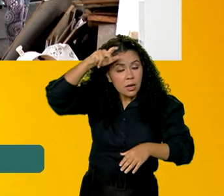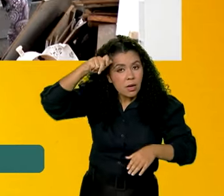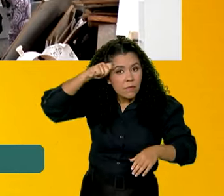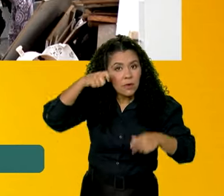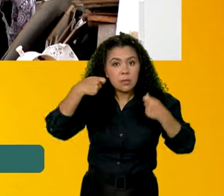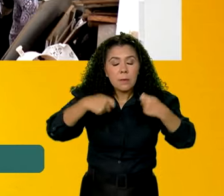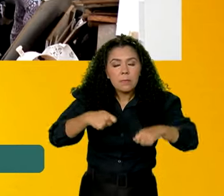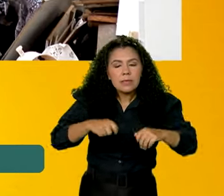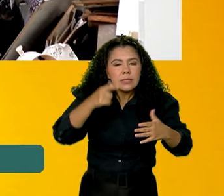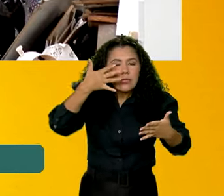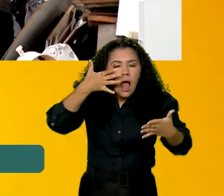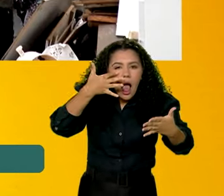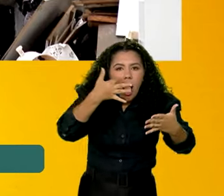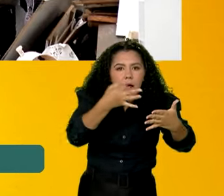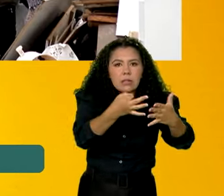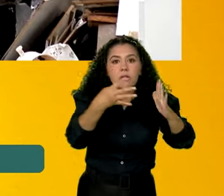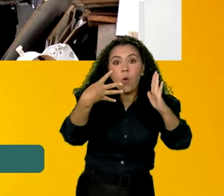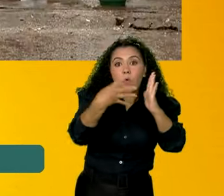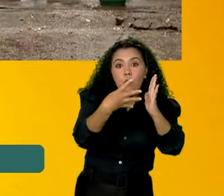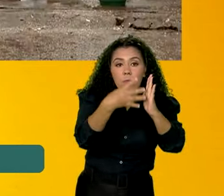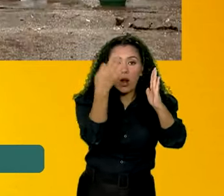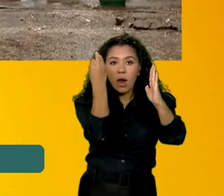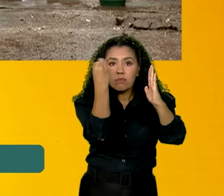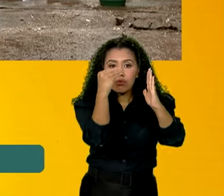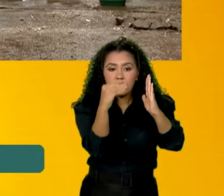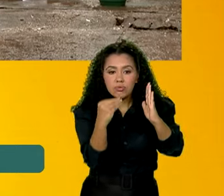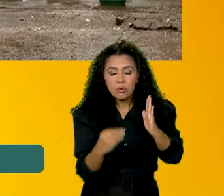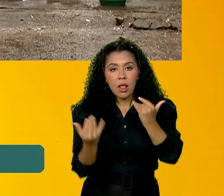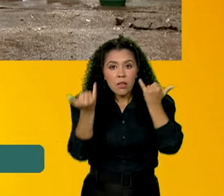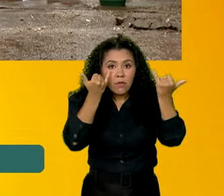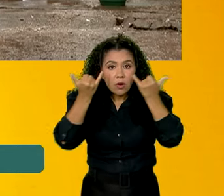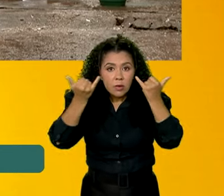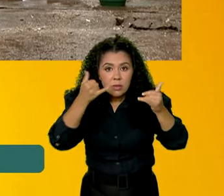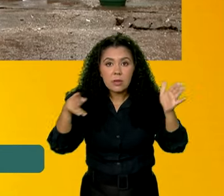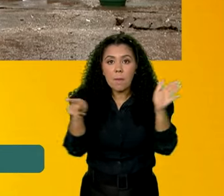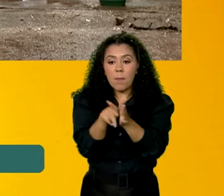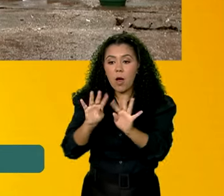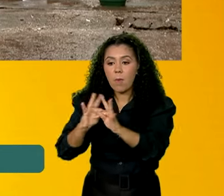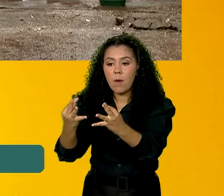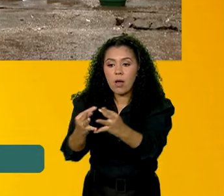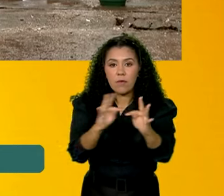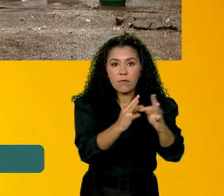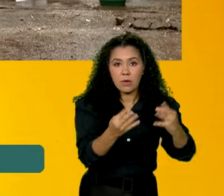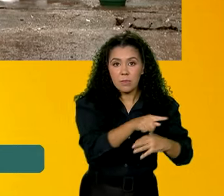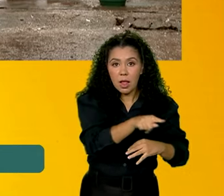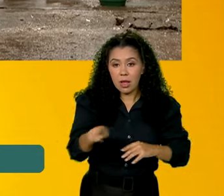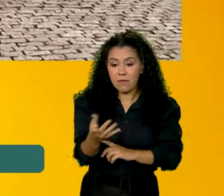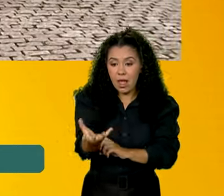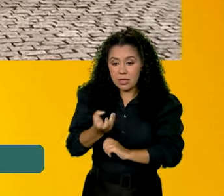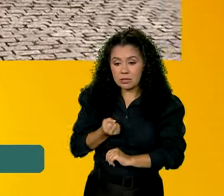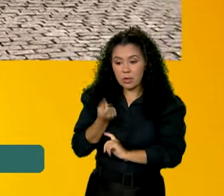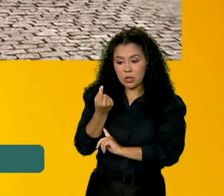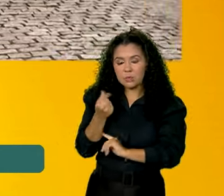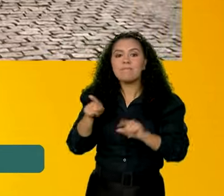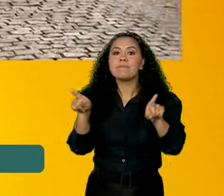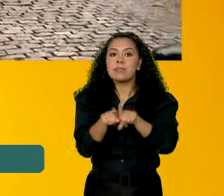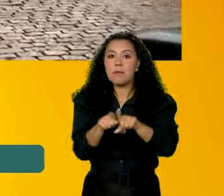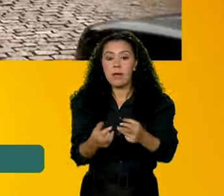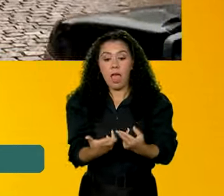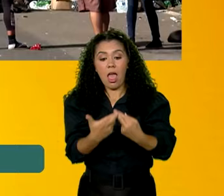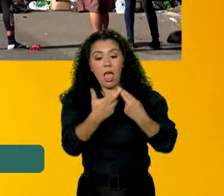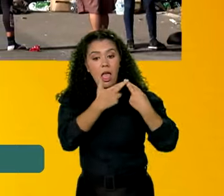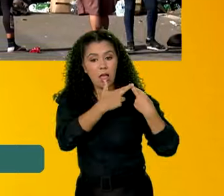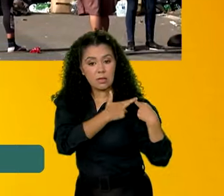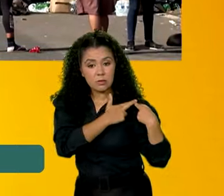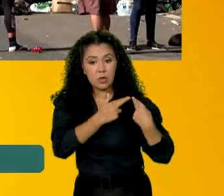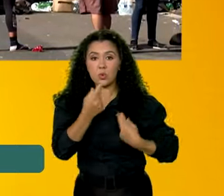dos cadastros das famílias que vão receber esse auxílio reconstrução e também responsabilidade com